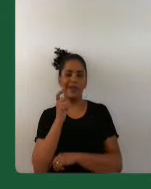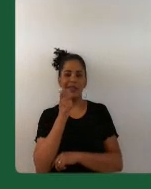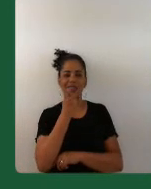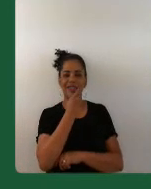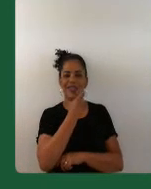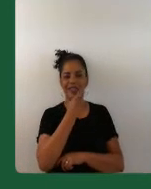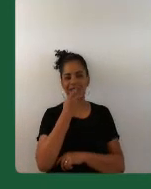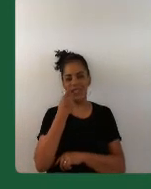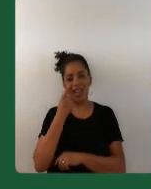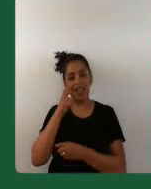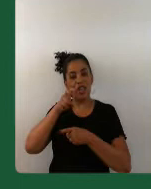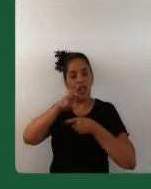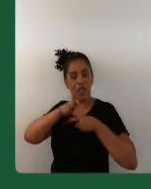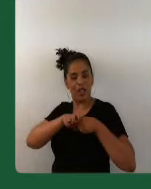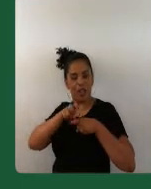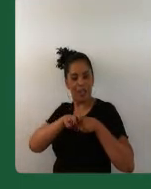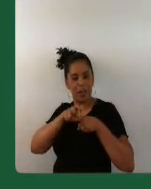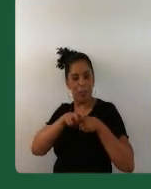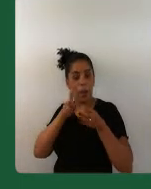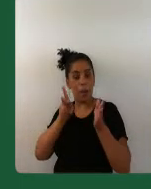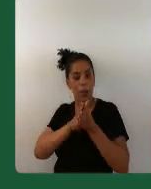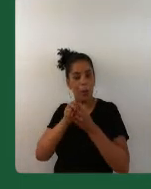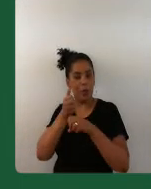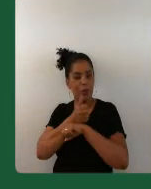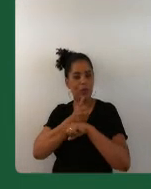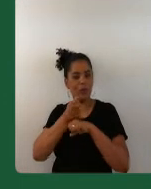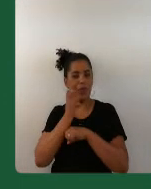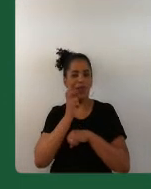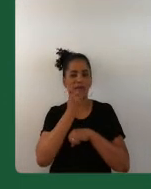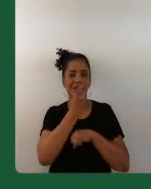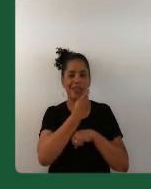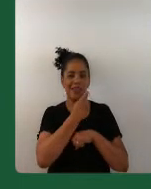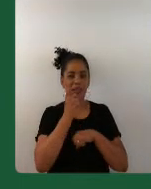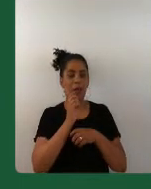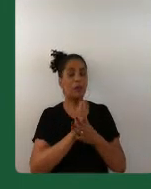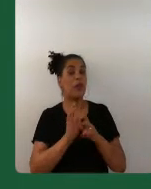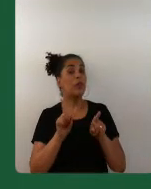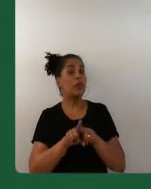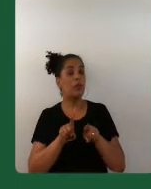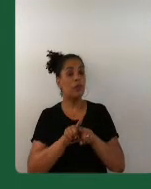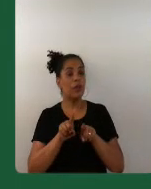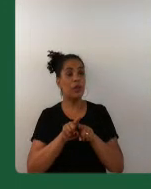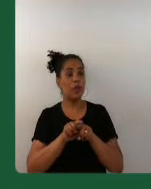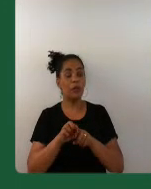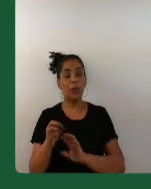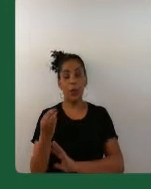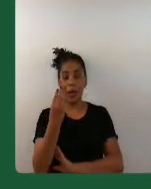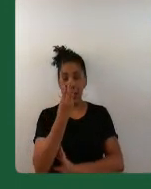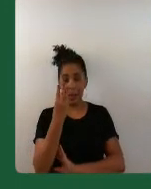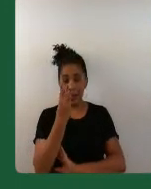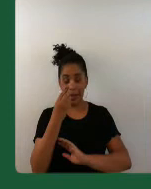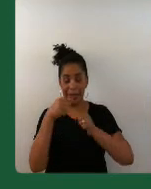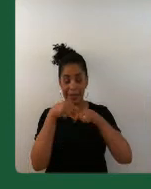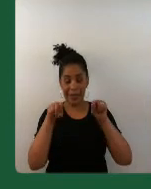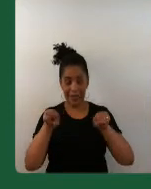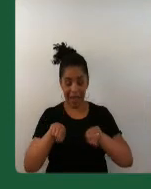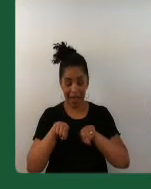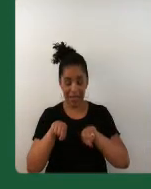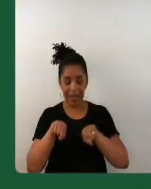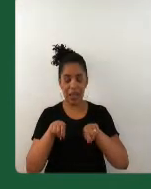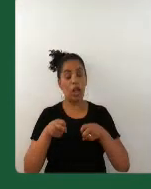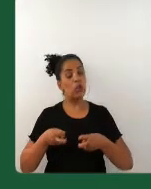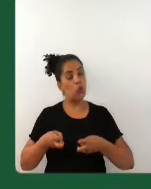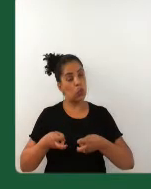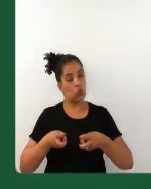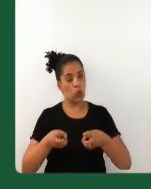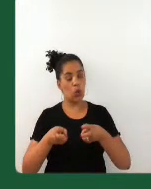cadeiras ortodônticas, né? Contamos com três salas cirúrgicas, Também podemos ver